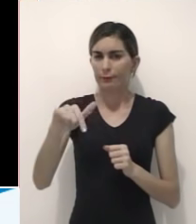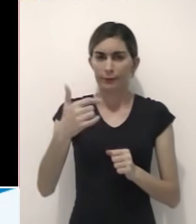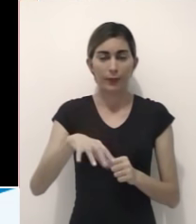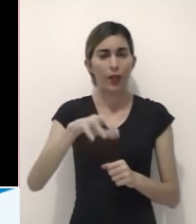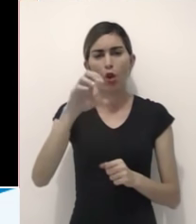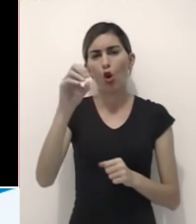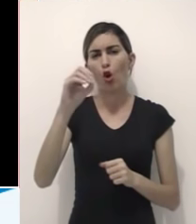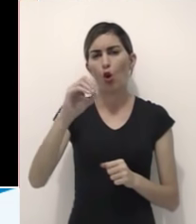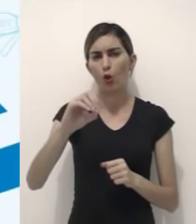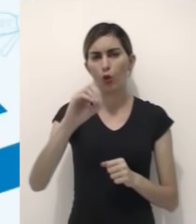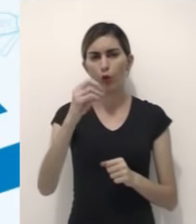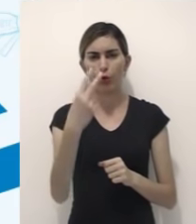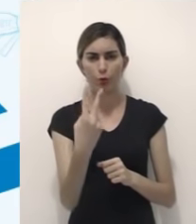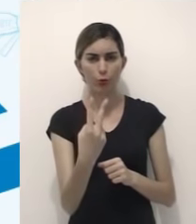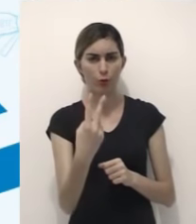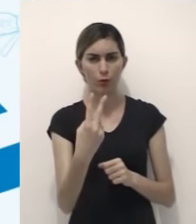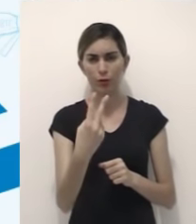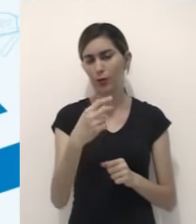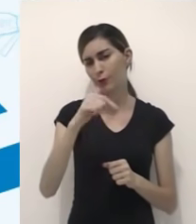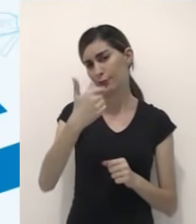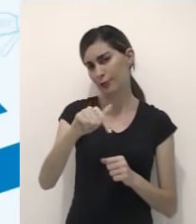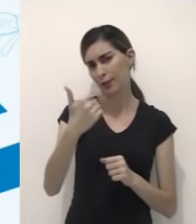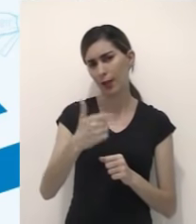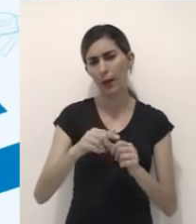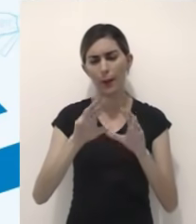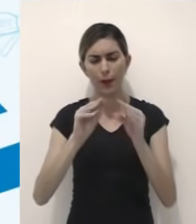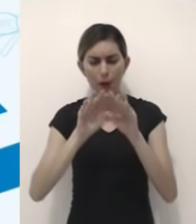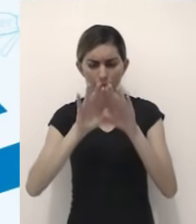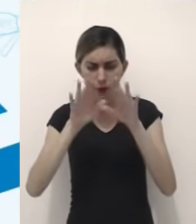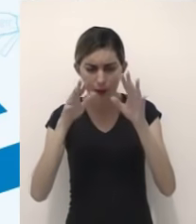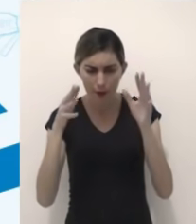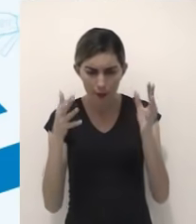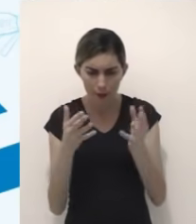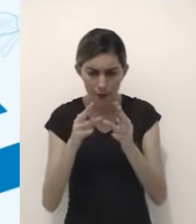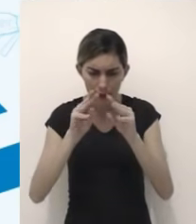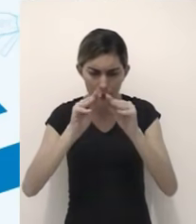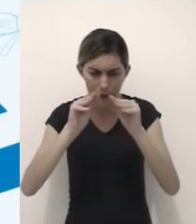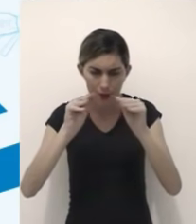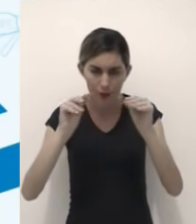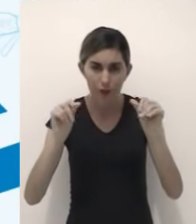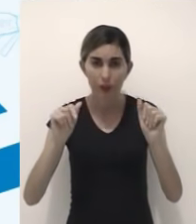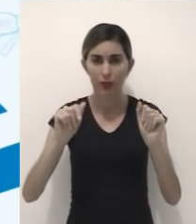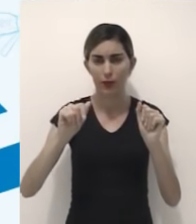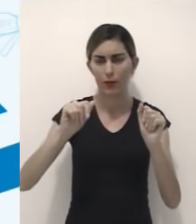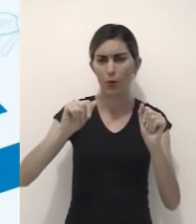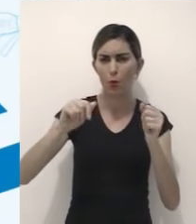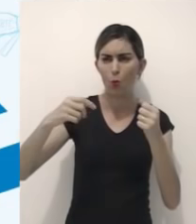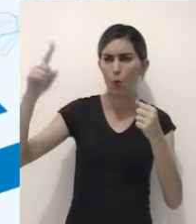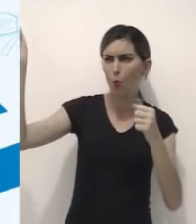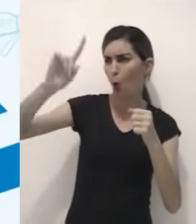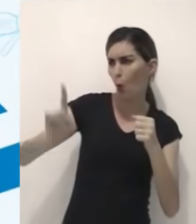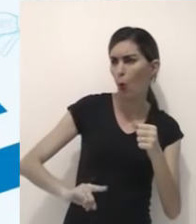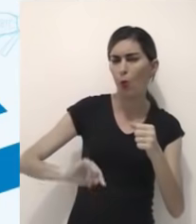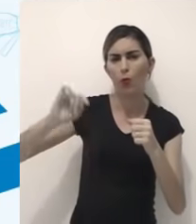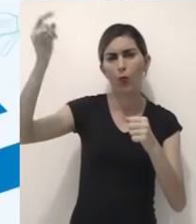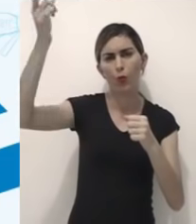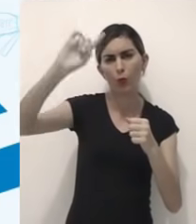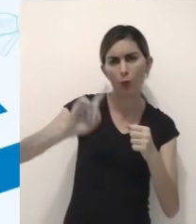não tem oxigênio. Mas por ser uma camada muito fina, quando o meteoro